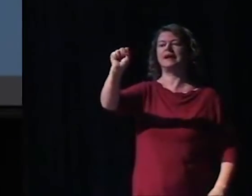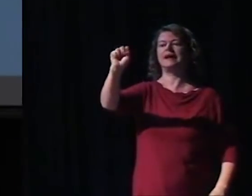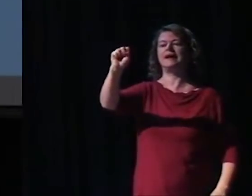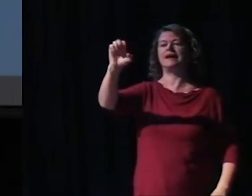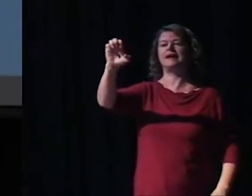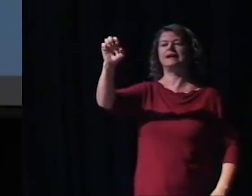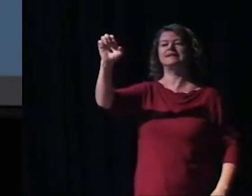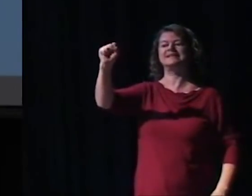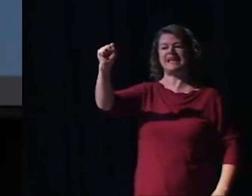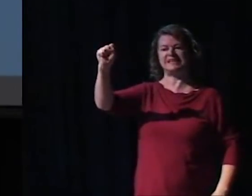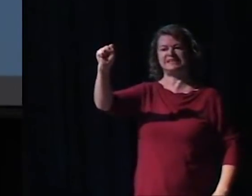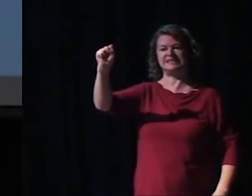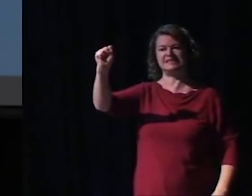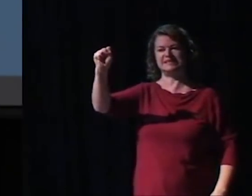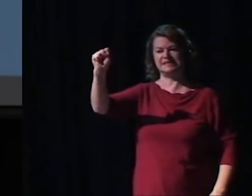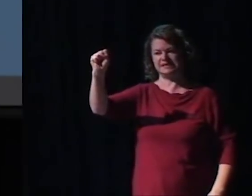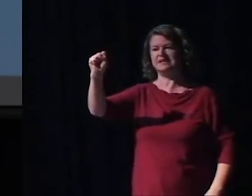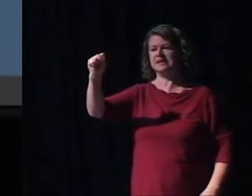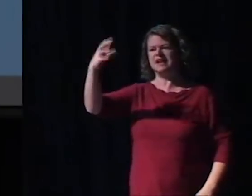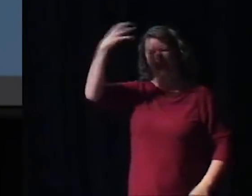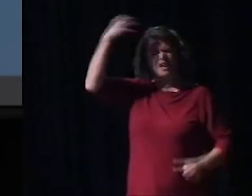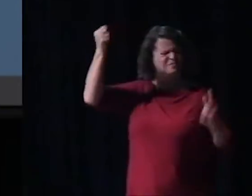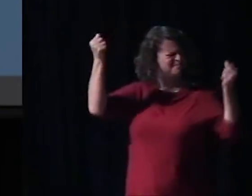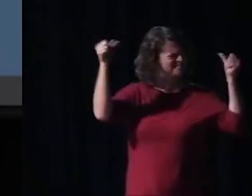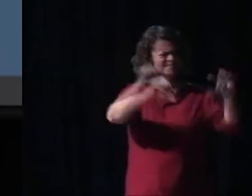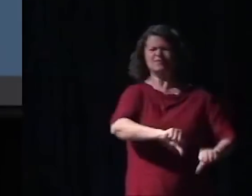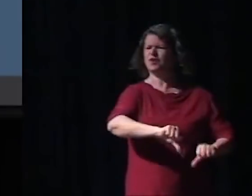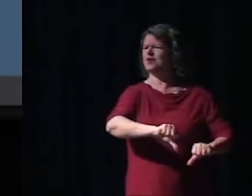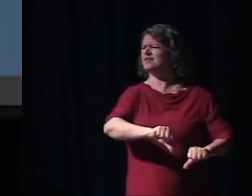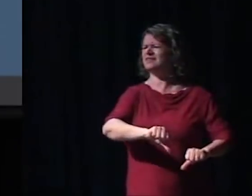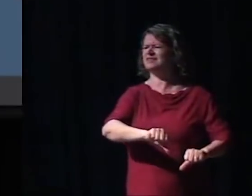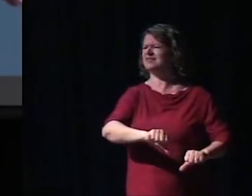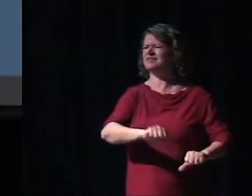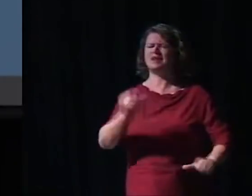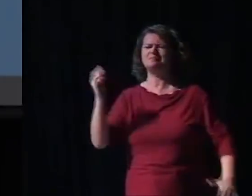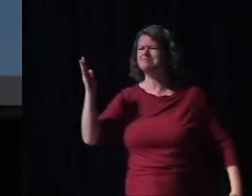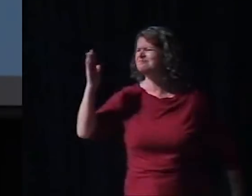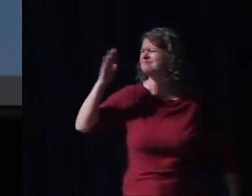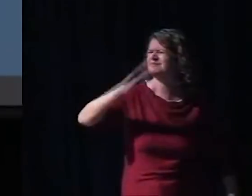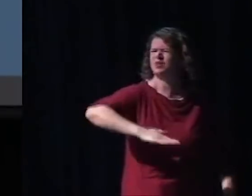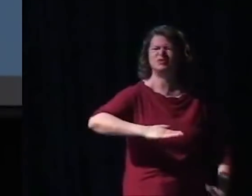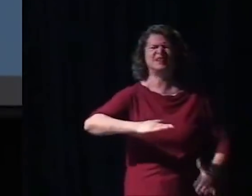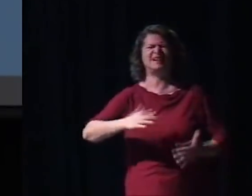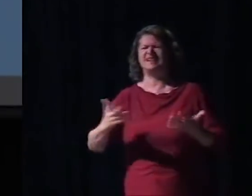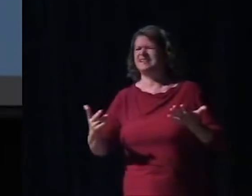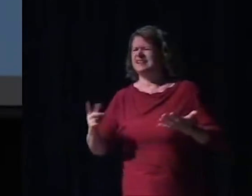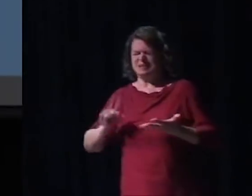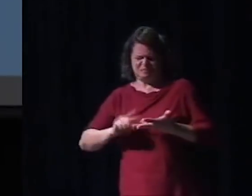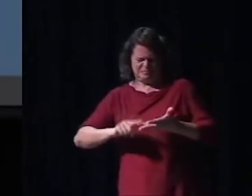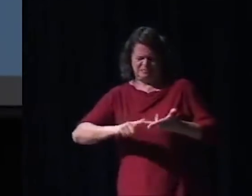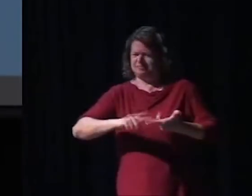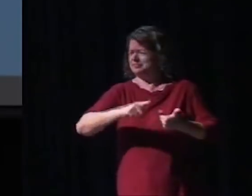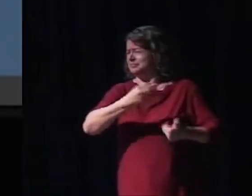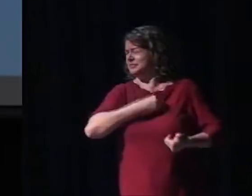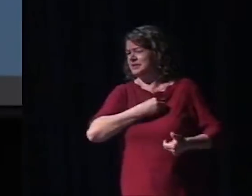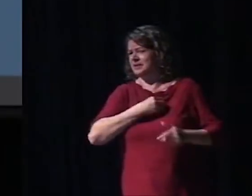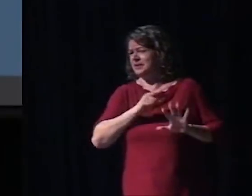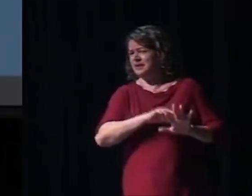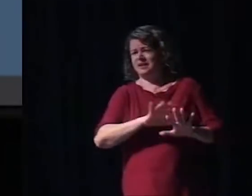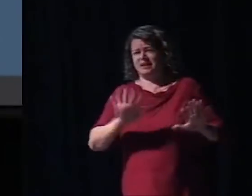na iniquidade. Pensa um sujeito assim que ele superou todas as medidas do pecado. Foi